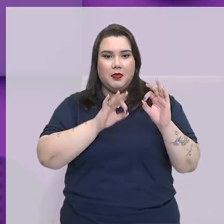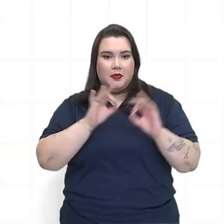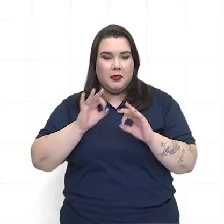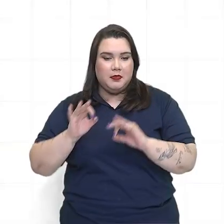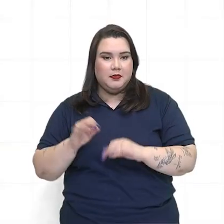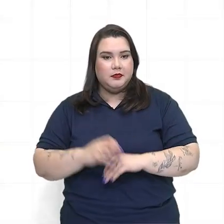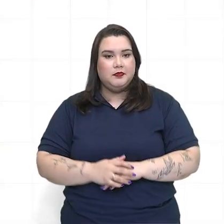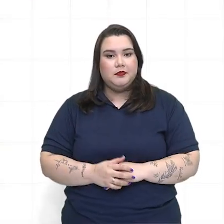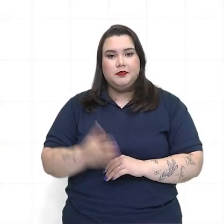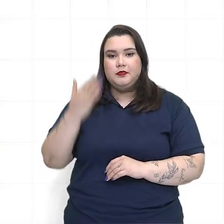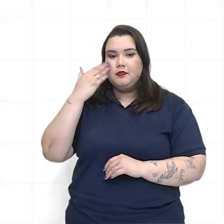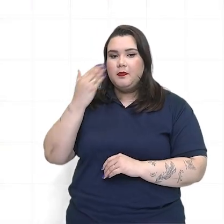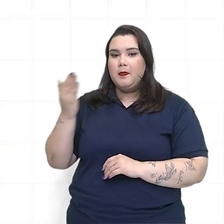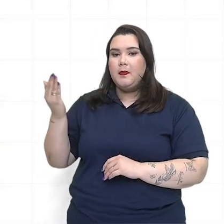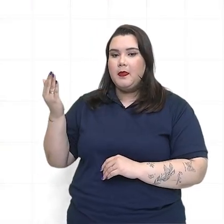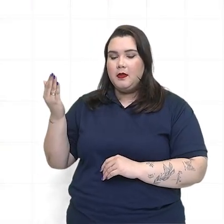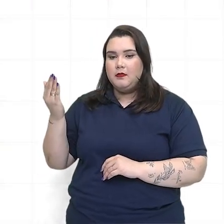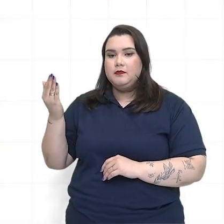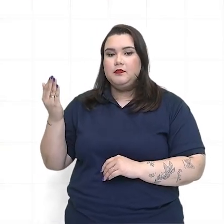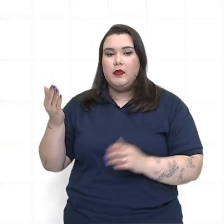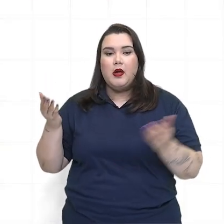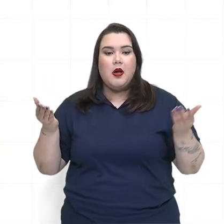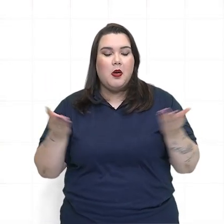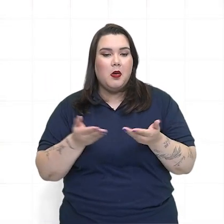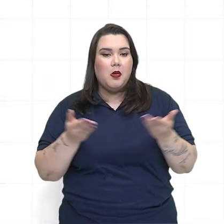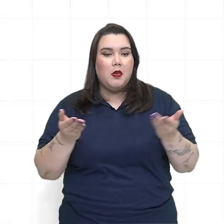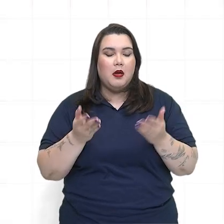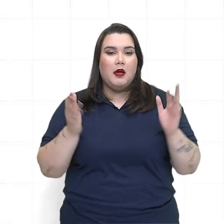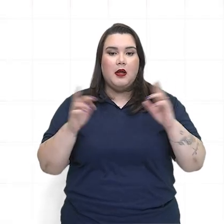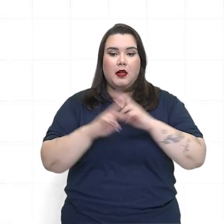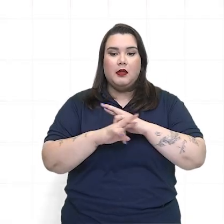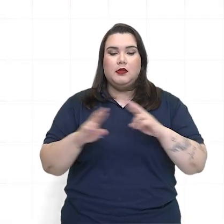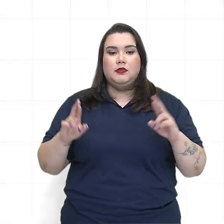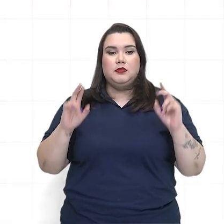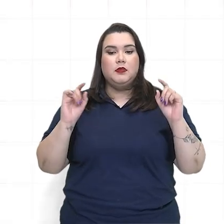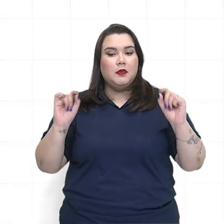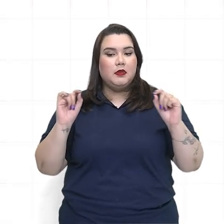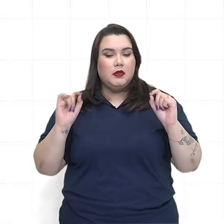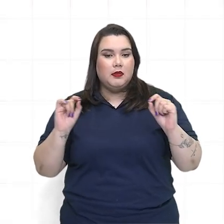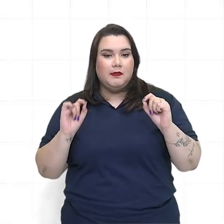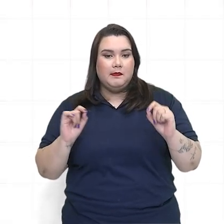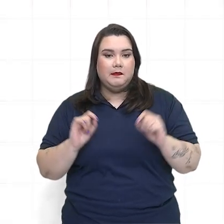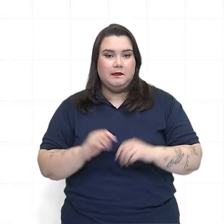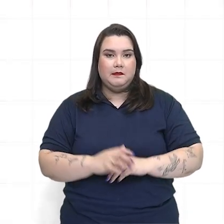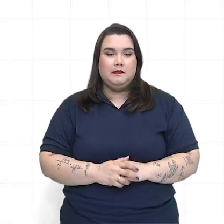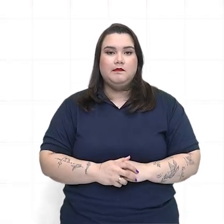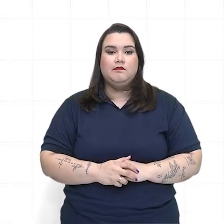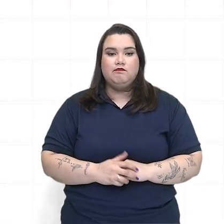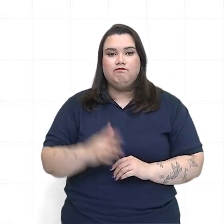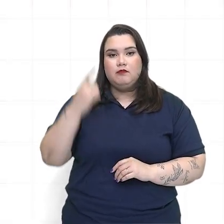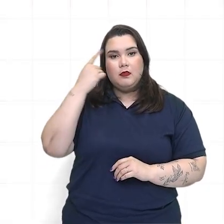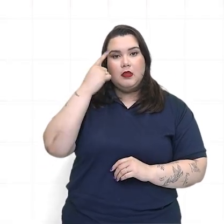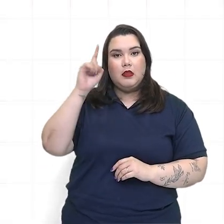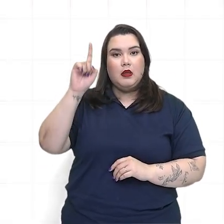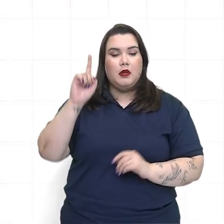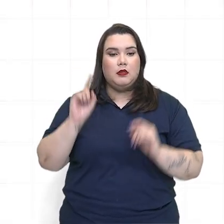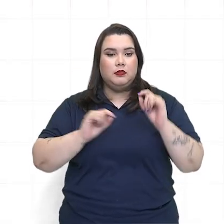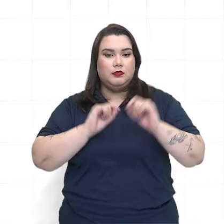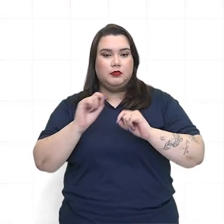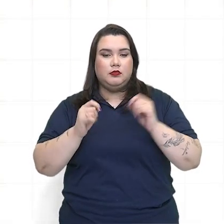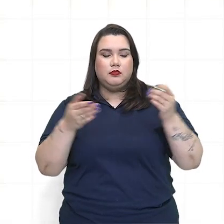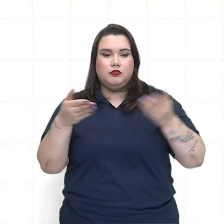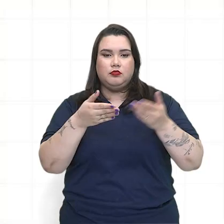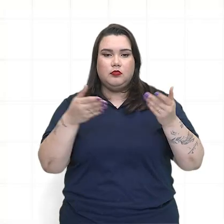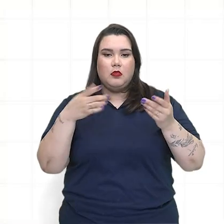ver. Ó. Vamos associar as noções. Então, observe aí, olha aqui. Aqui nós temos exatamente a ideia, olha aí.